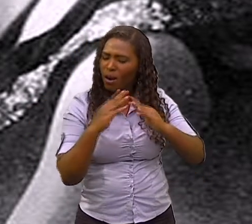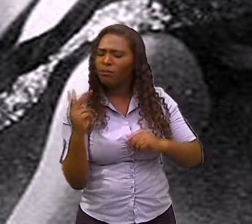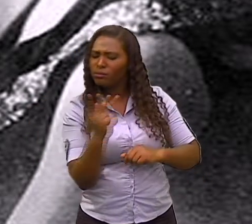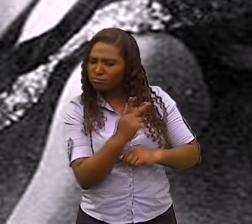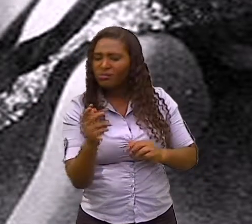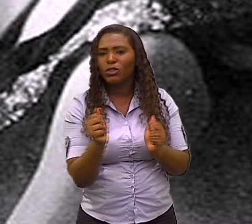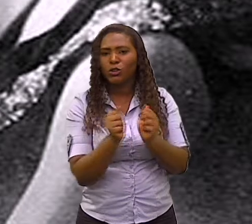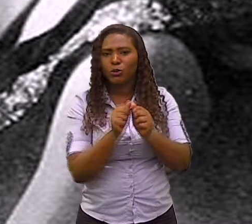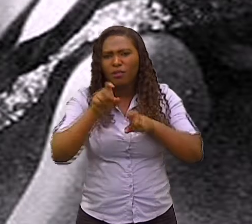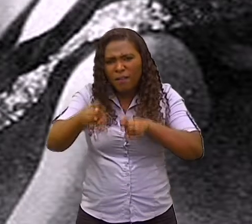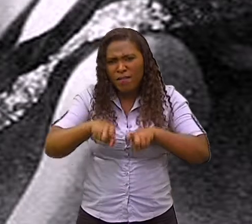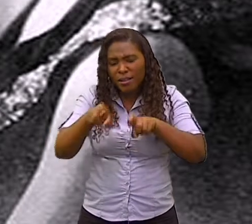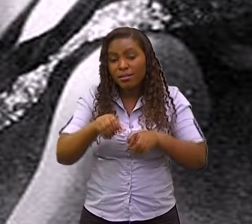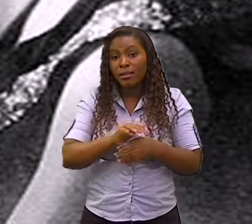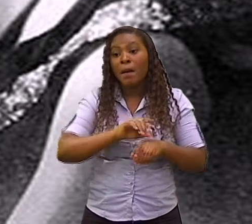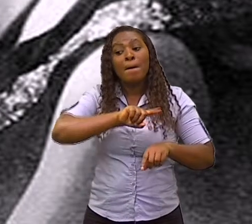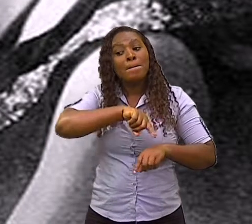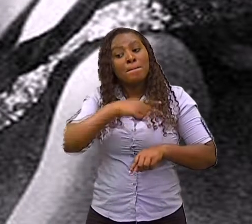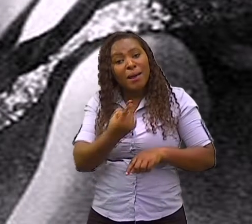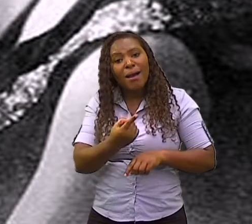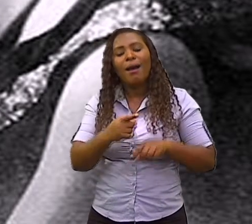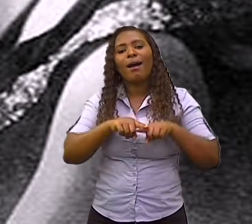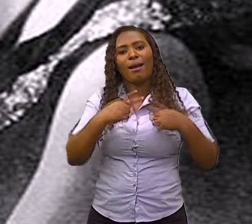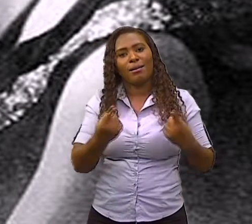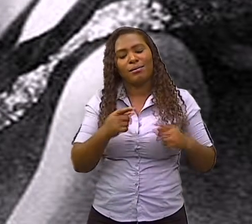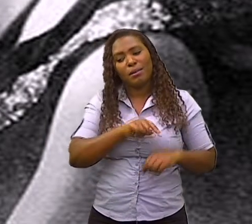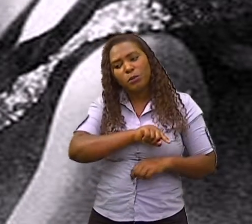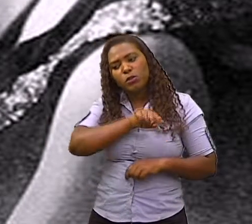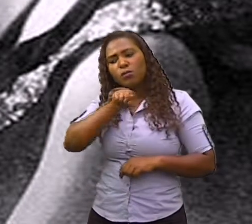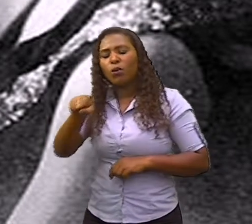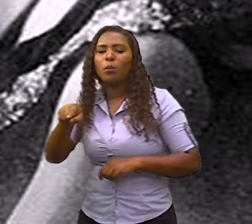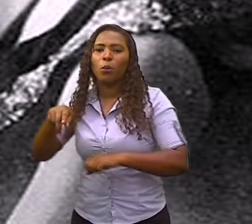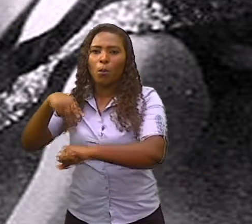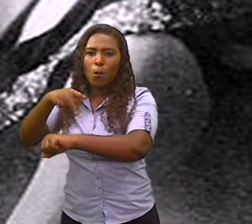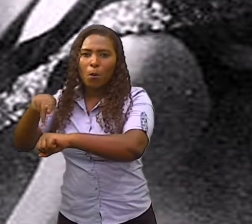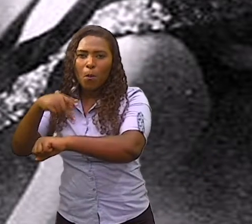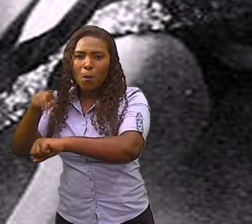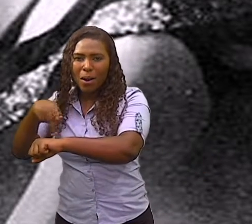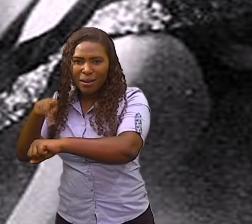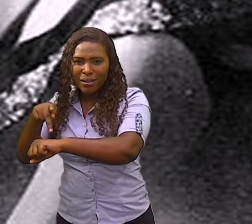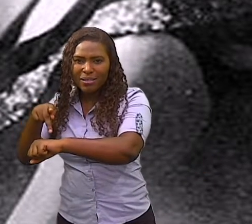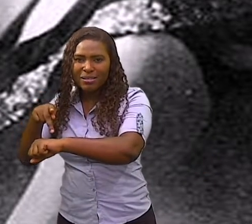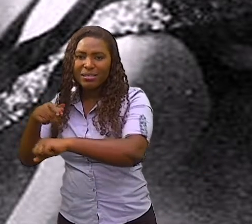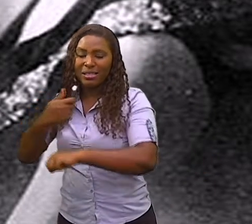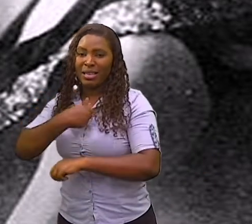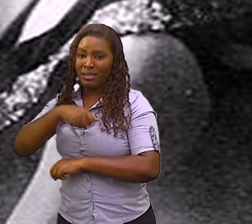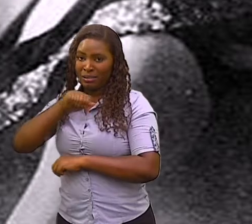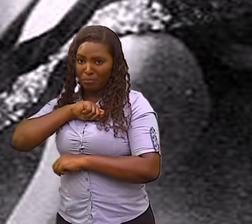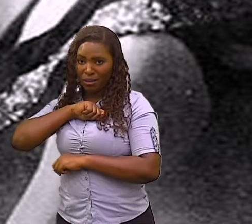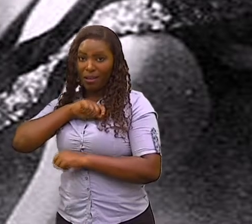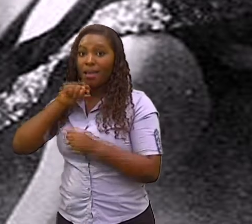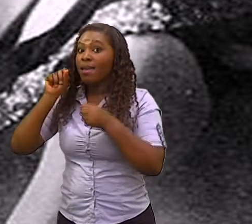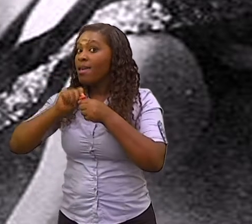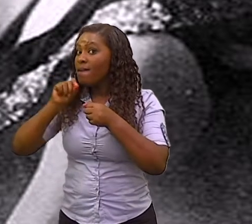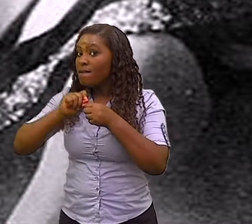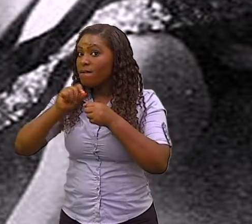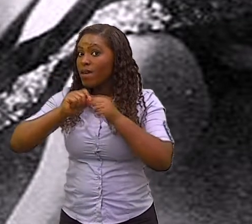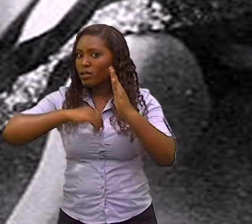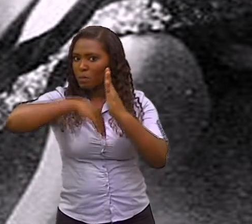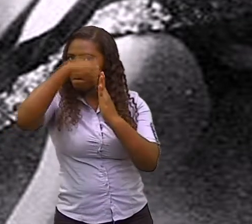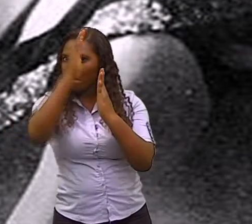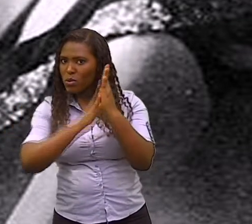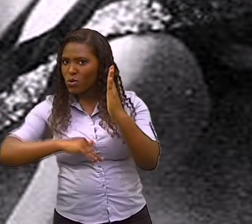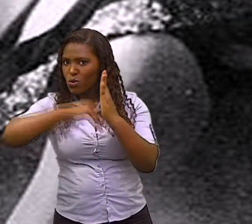e depois ela foi para Barcelona, na Espanha, onde fez o seu primeiro quadro, que é o quadro chamado